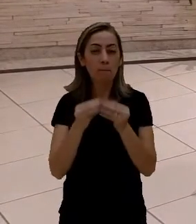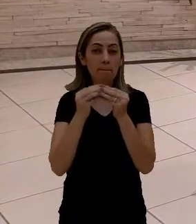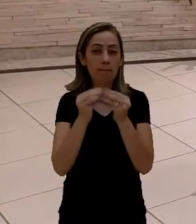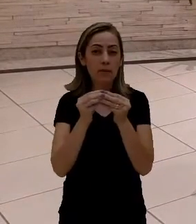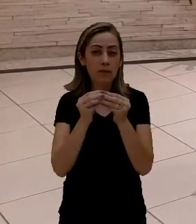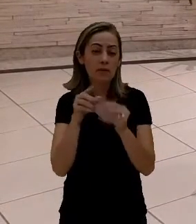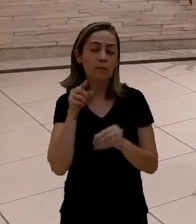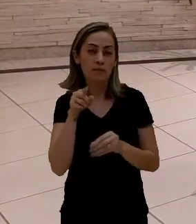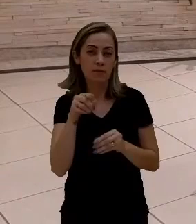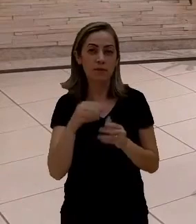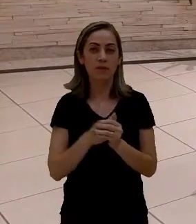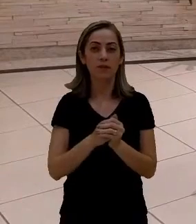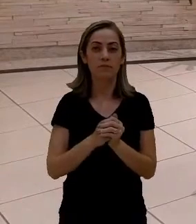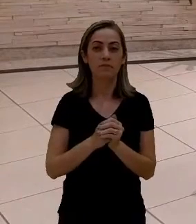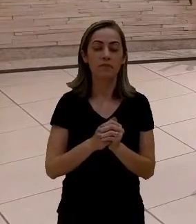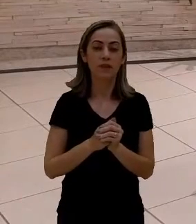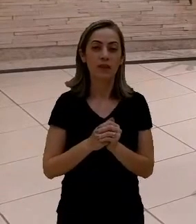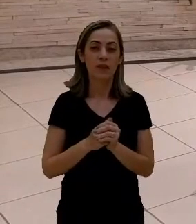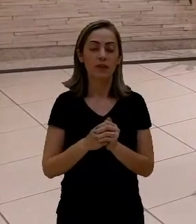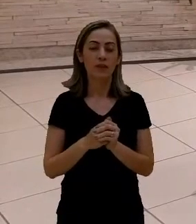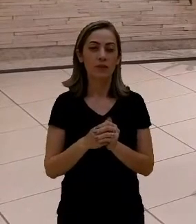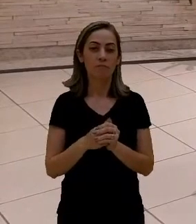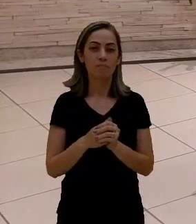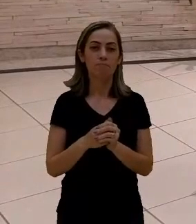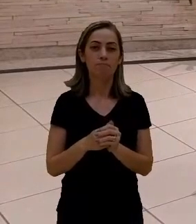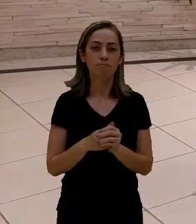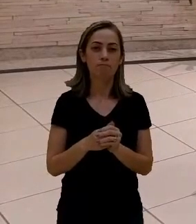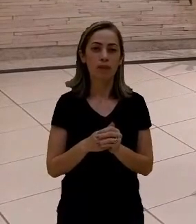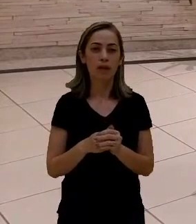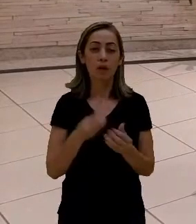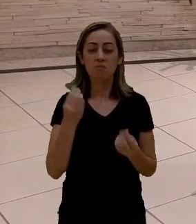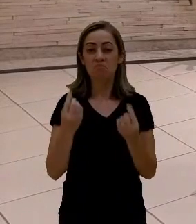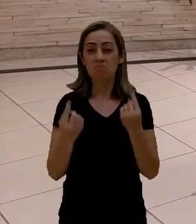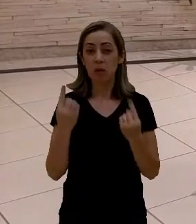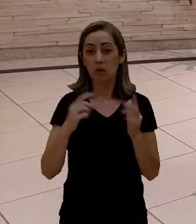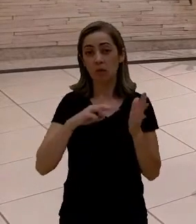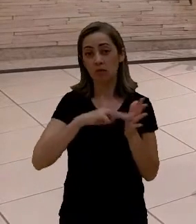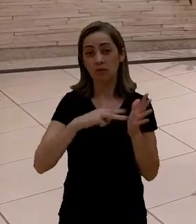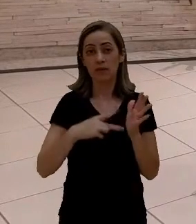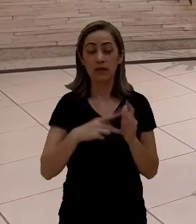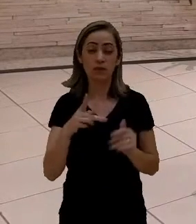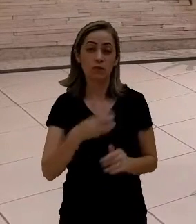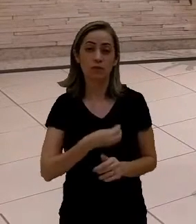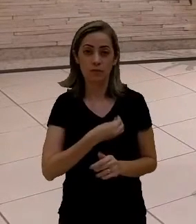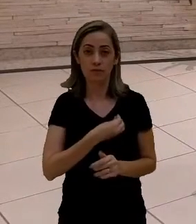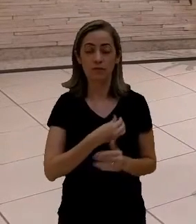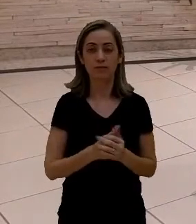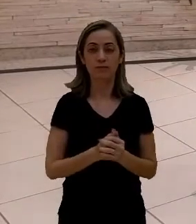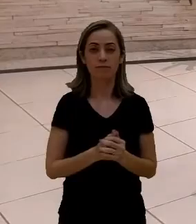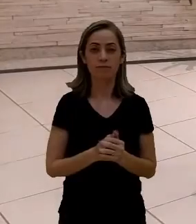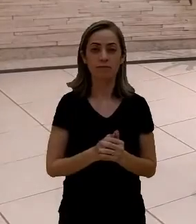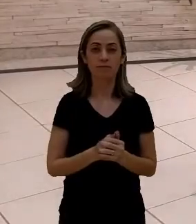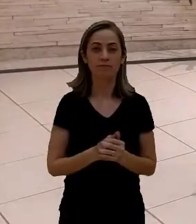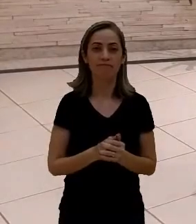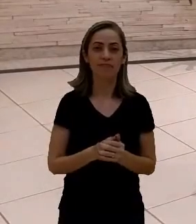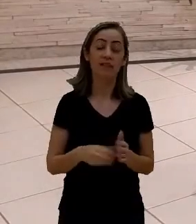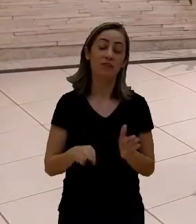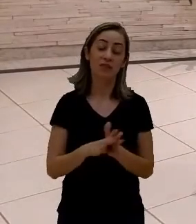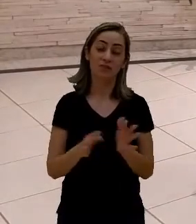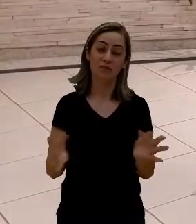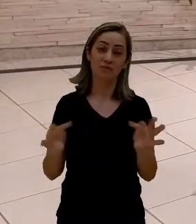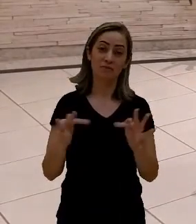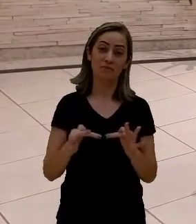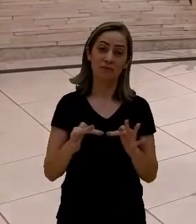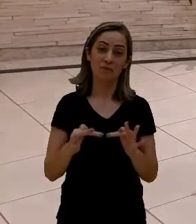liturgia para você que você resumisse um pouco o que isso significa na sua vida já que estamos chegando no final eu